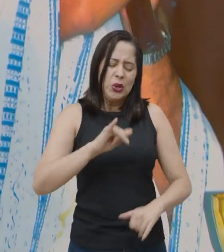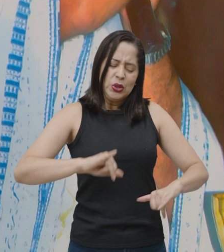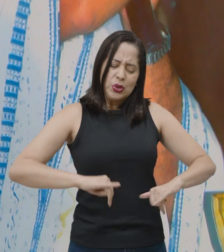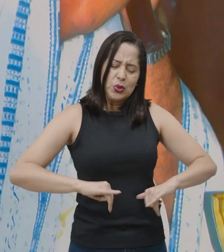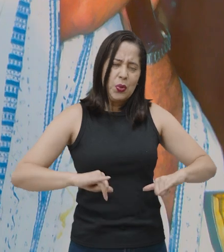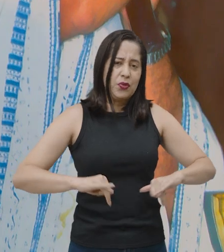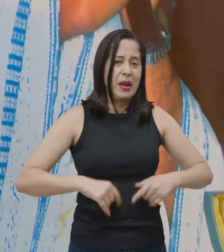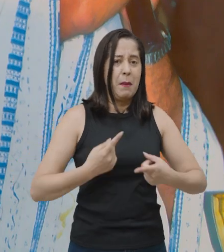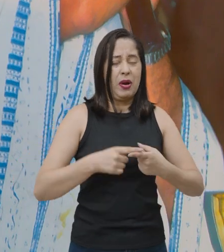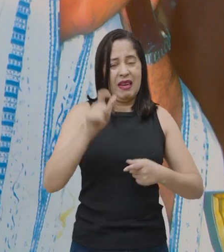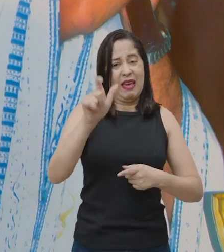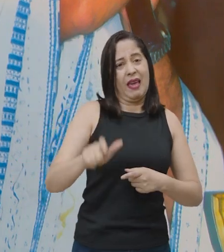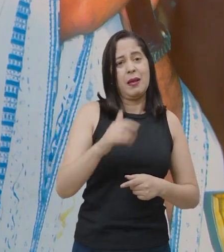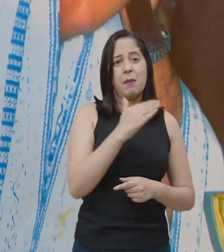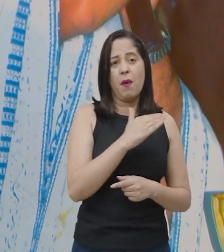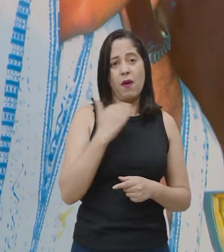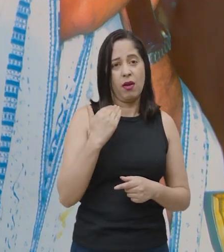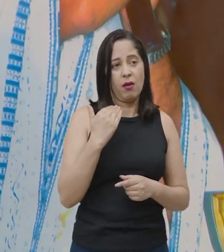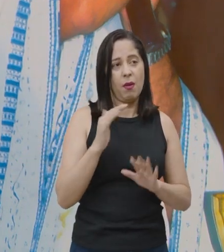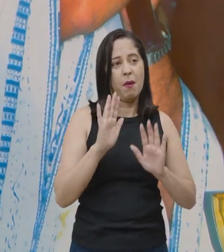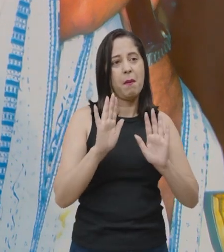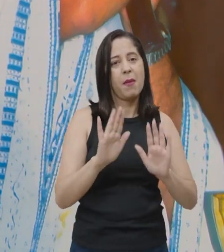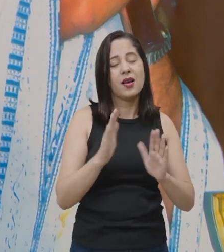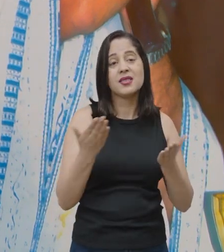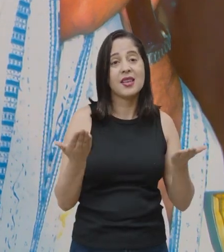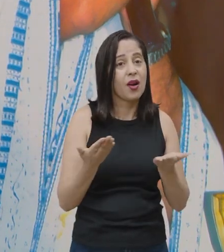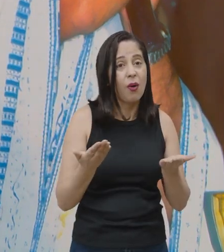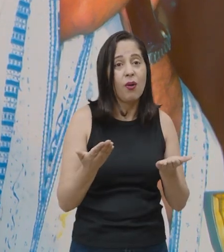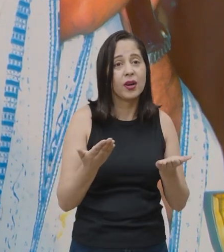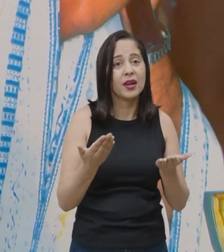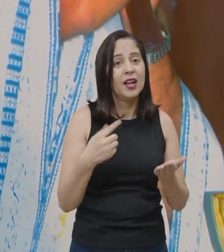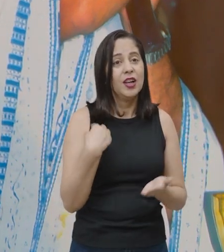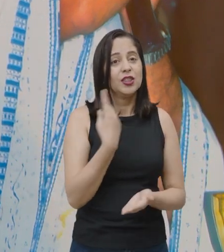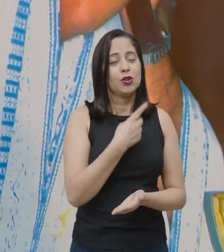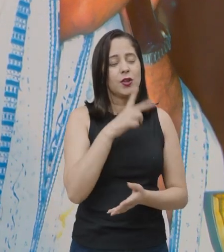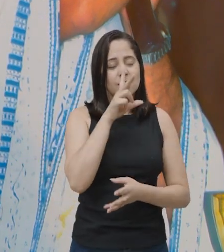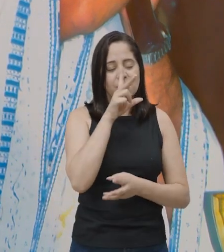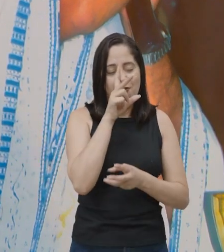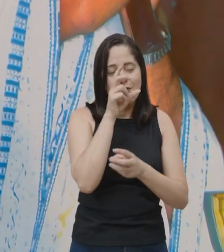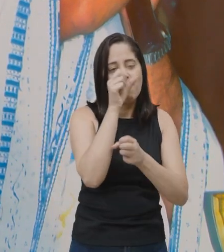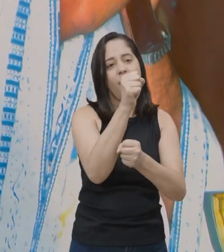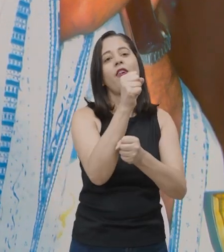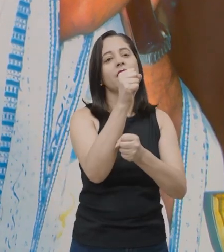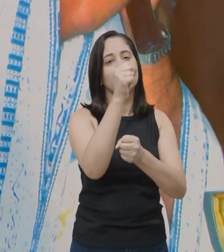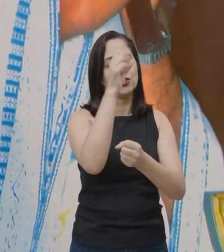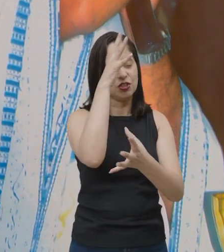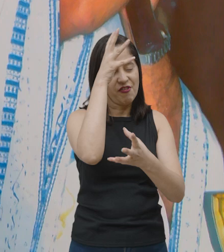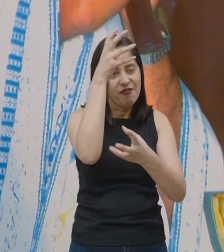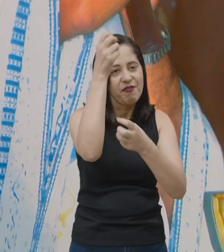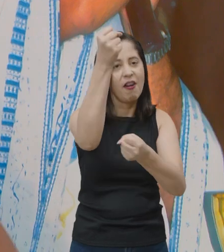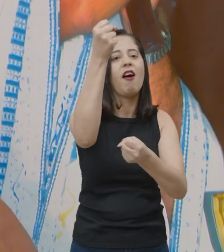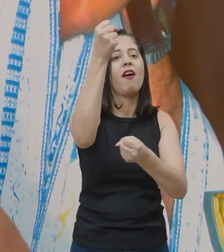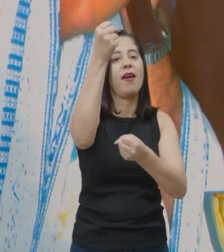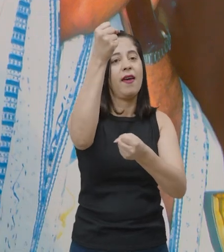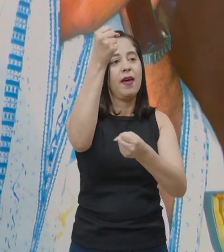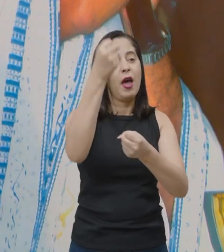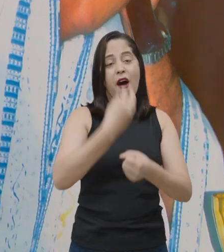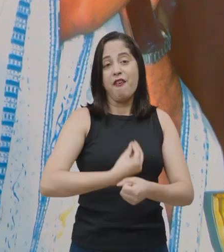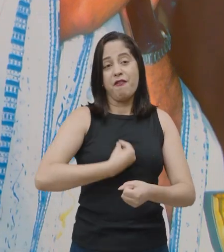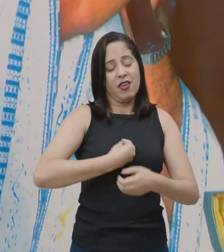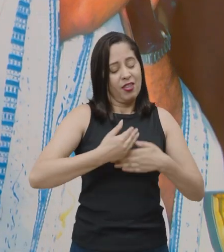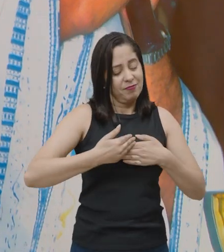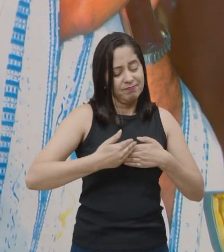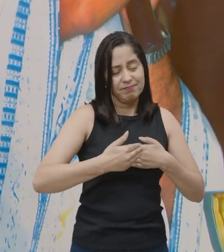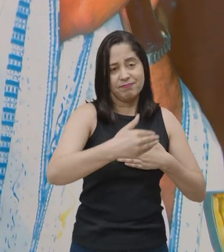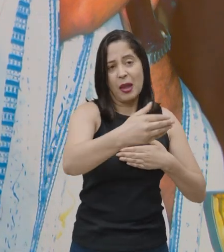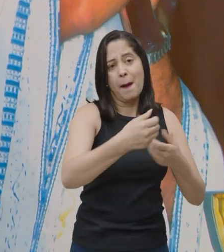grande, mas é realmente isso tudo que está acontecendo é que faz a gente se fortalecer, né? A gente voltar a fazer realmente o que a